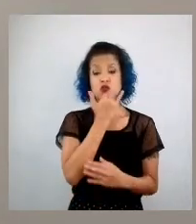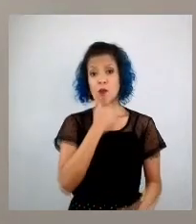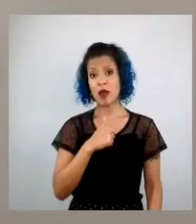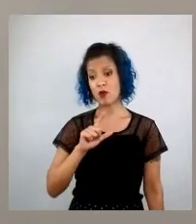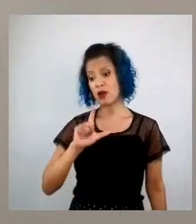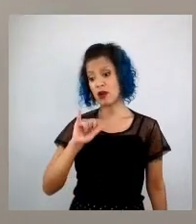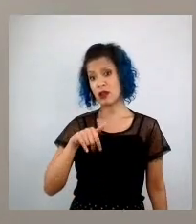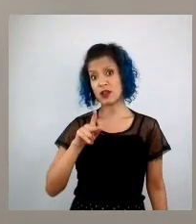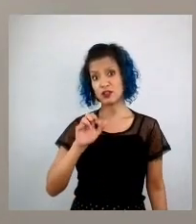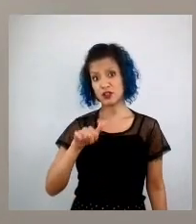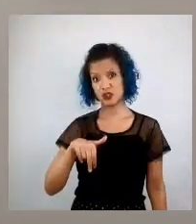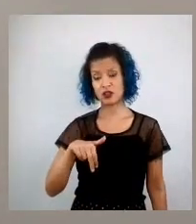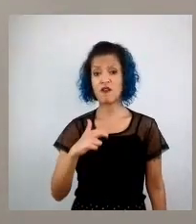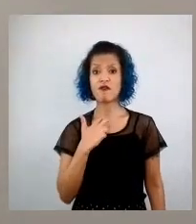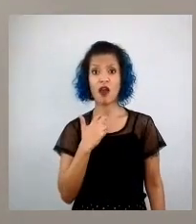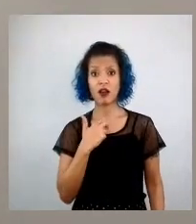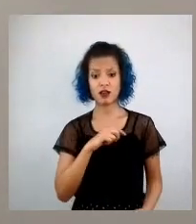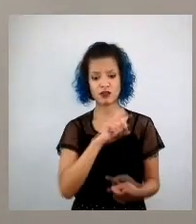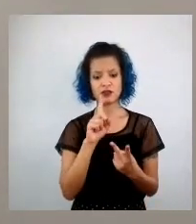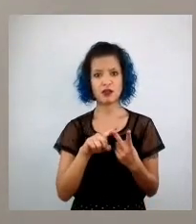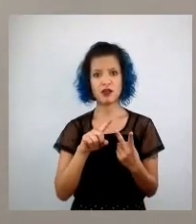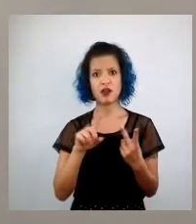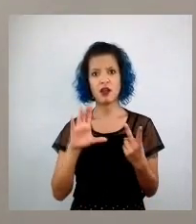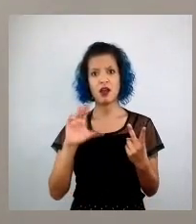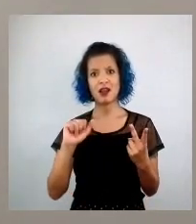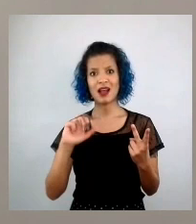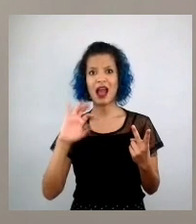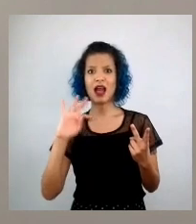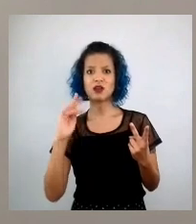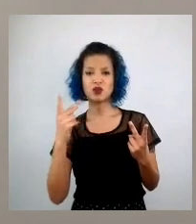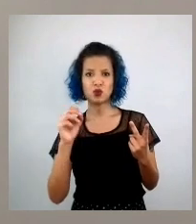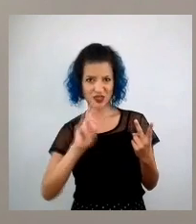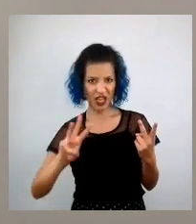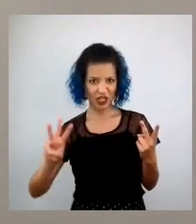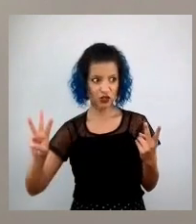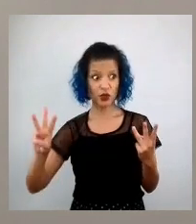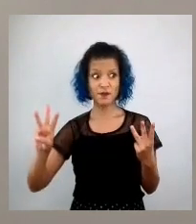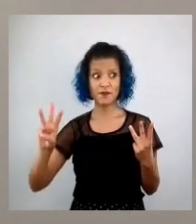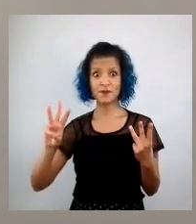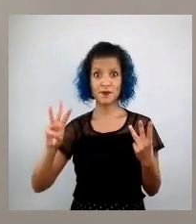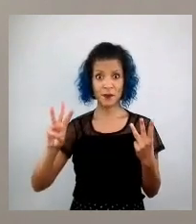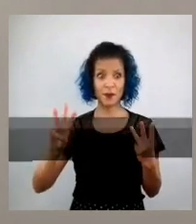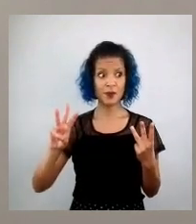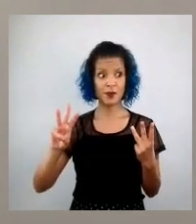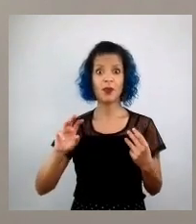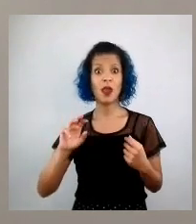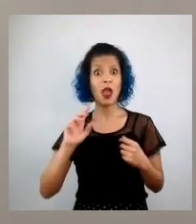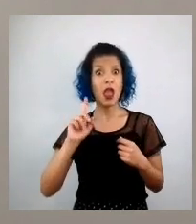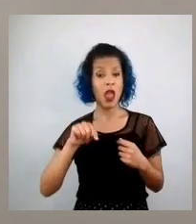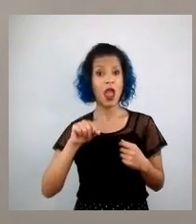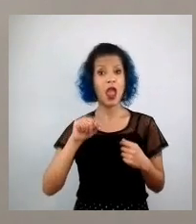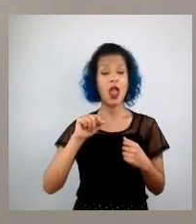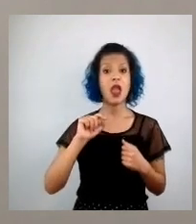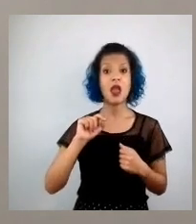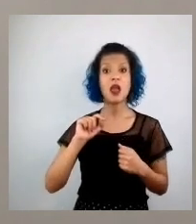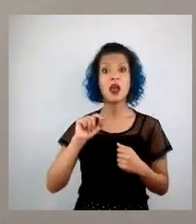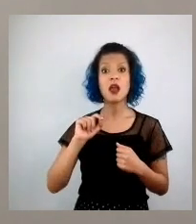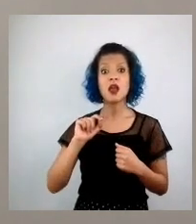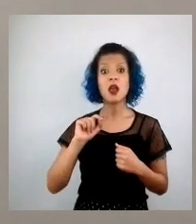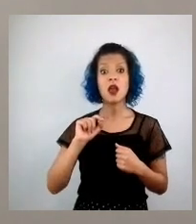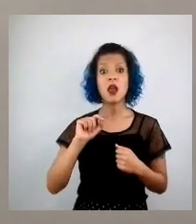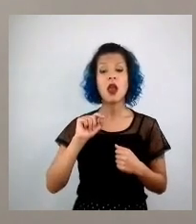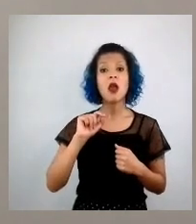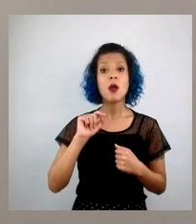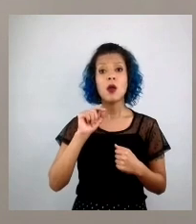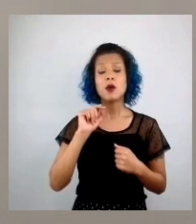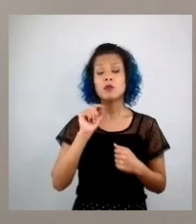na Cato, e meu currículo não vai ser selecionado mais uma vez. Por quê? Porque as pessoas continuam não vendo valor em quem tem uma deficiência no